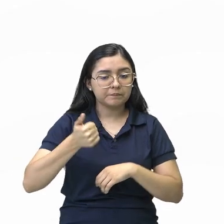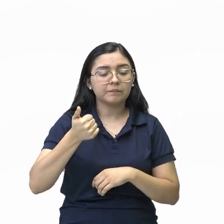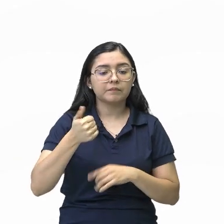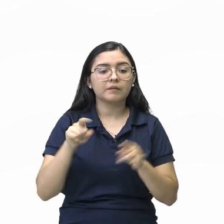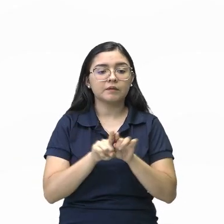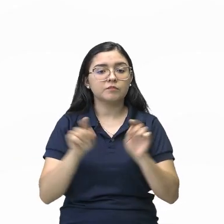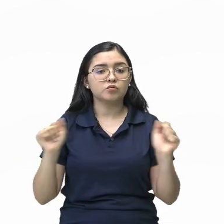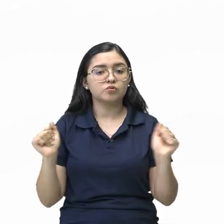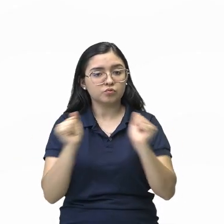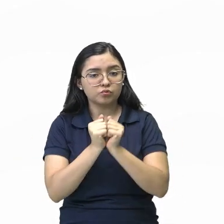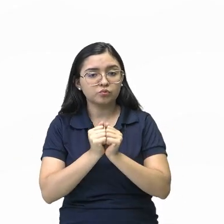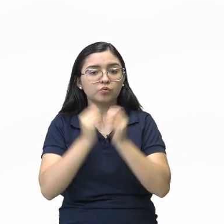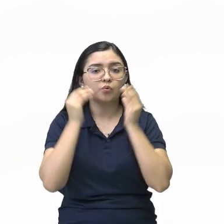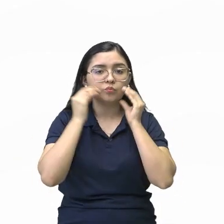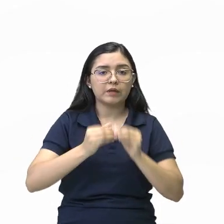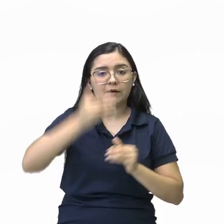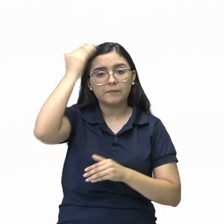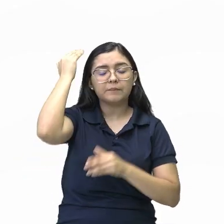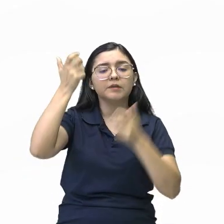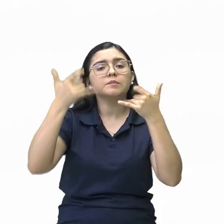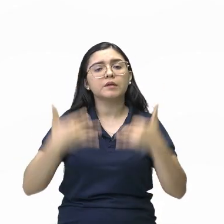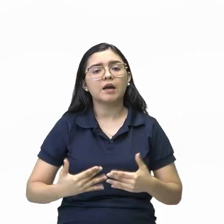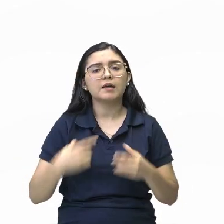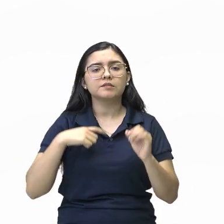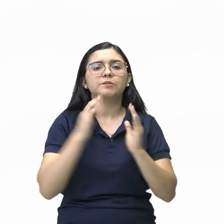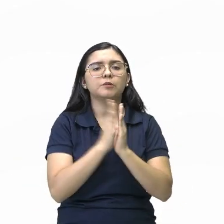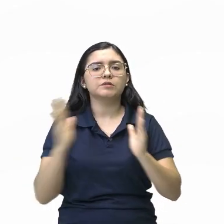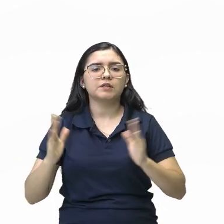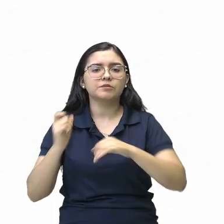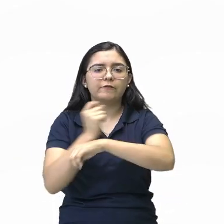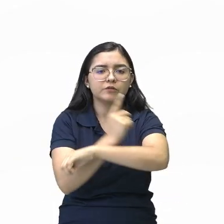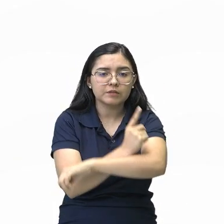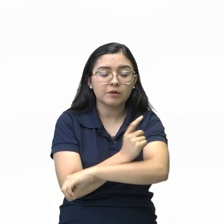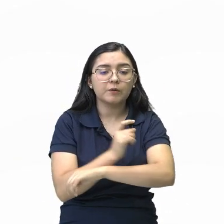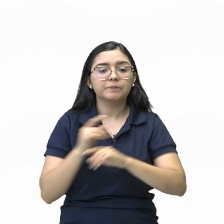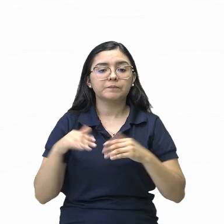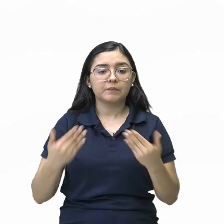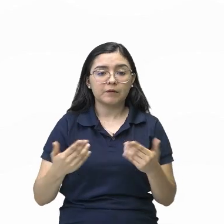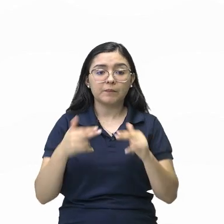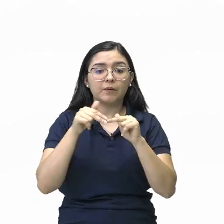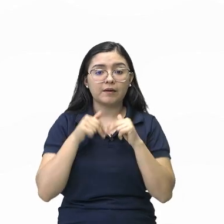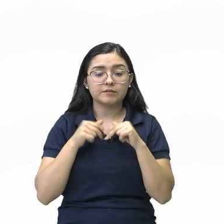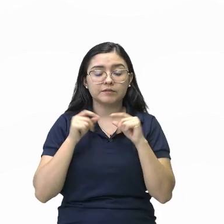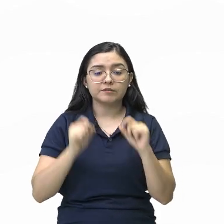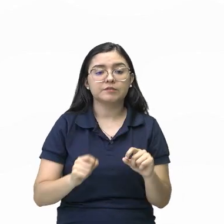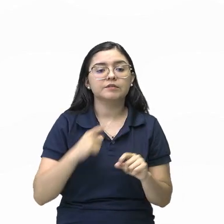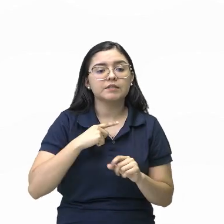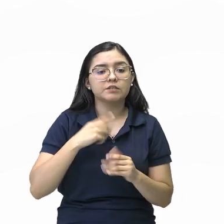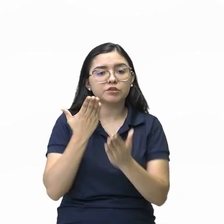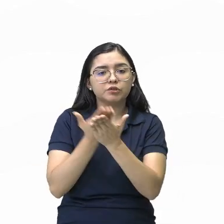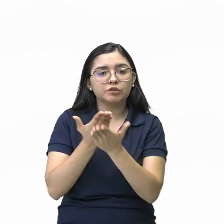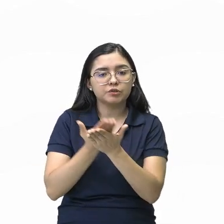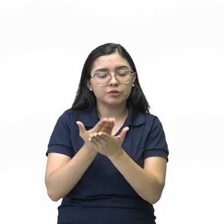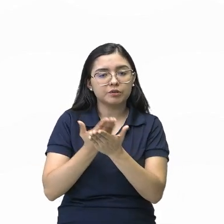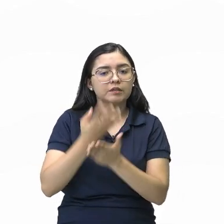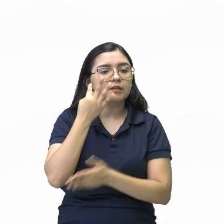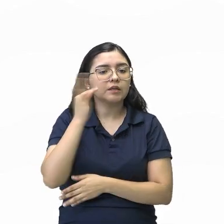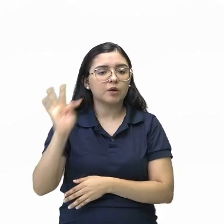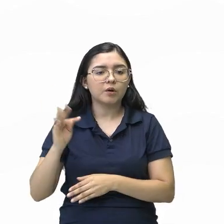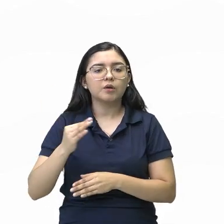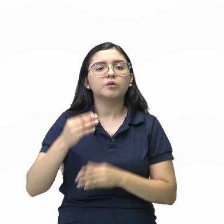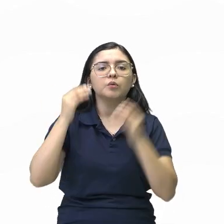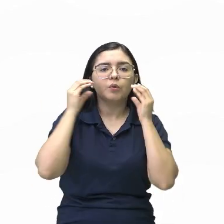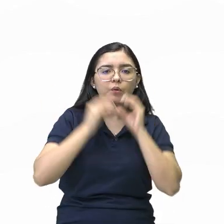com Darwin, né, para explicar um pouquinho aí dos processos da evolução. Foi graças a esses estudiosos, né, o